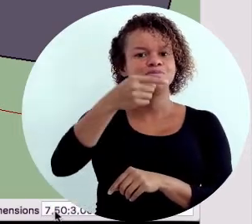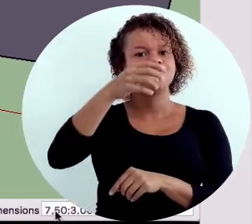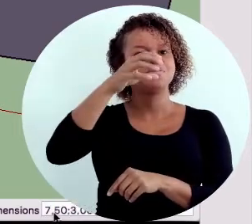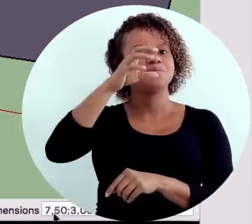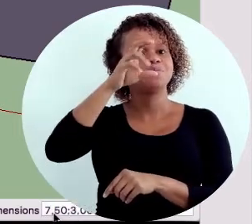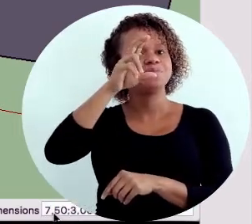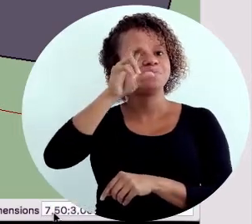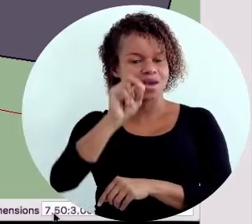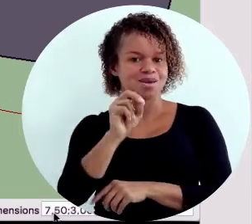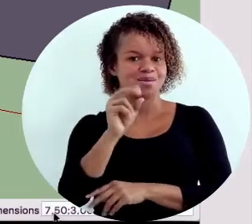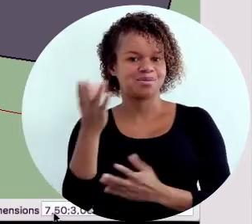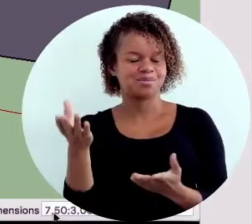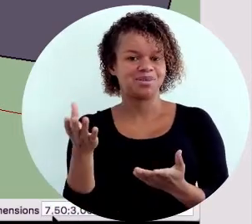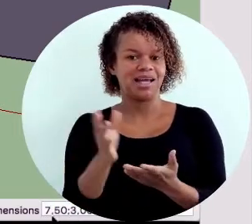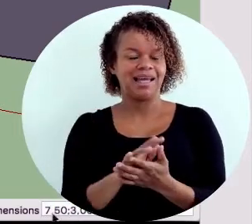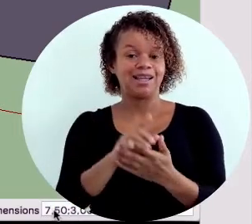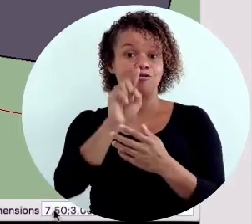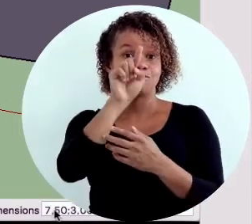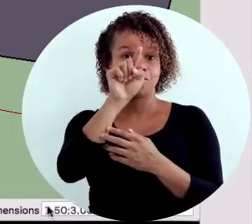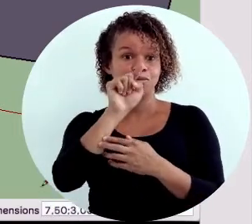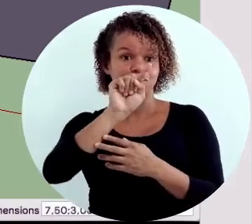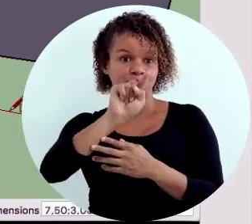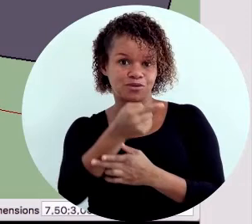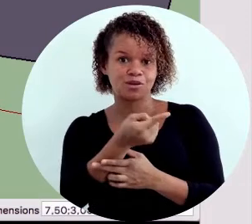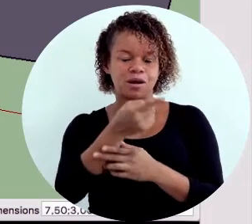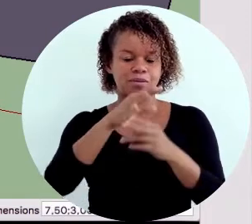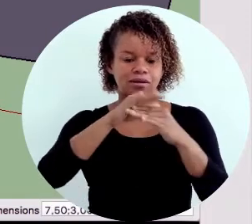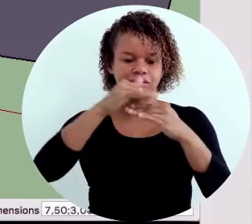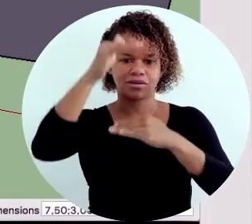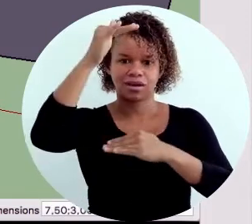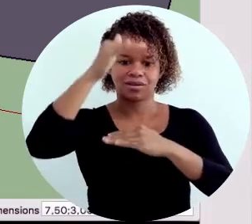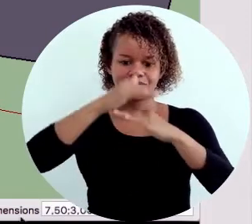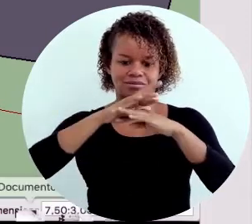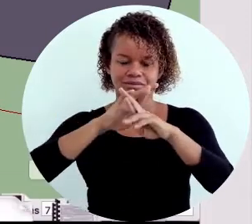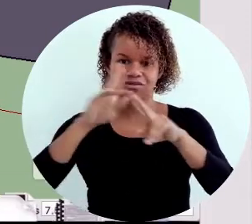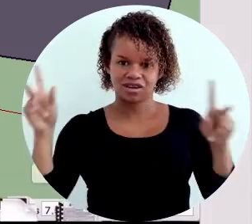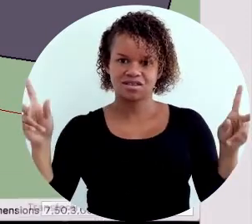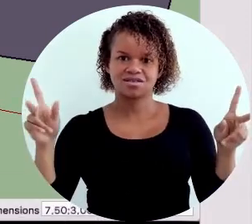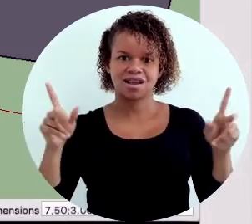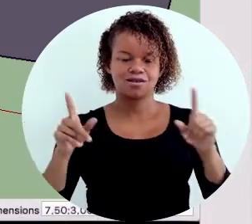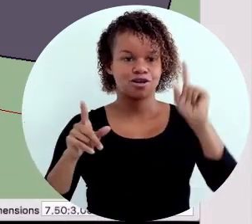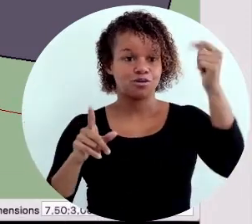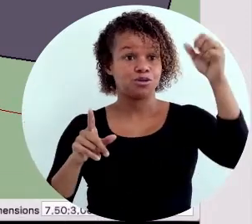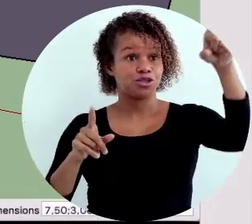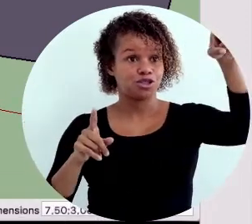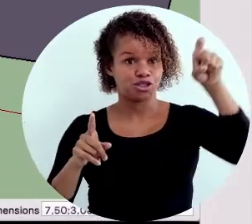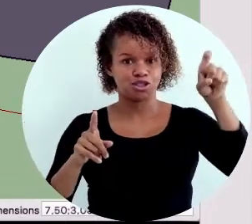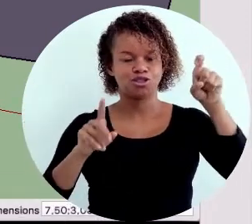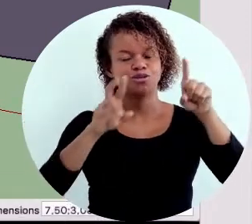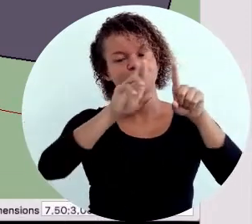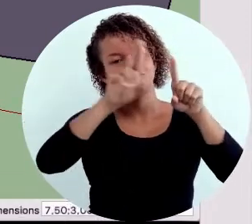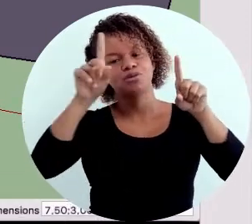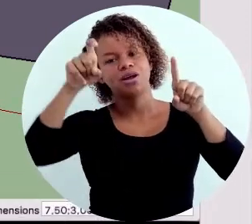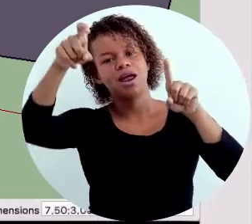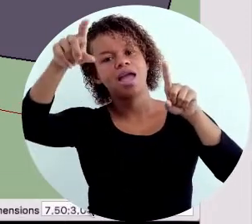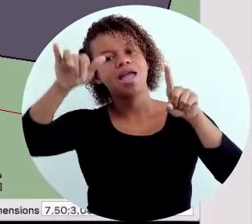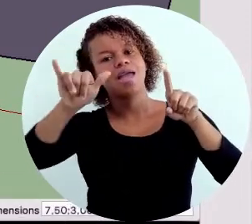ponto e vírgula para separar a dimensão do eixo X do eixo Y.